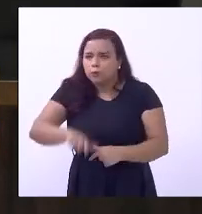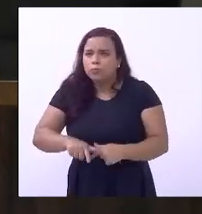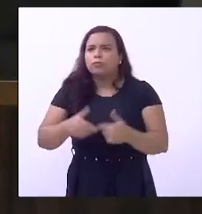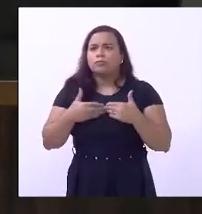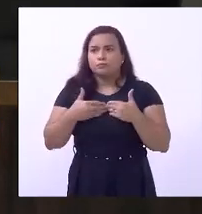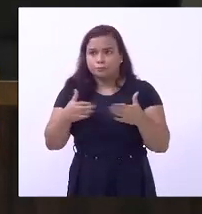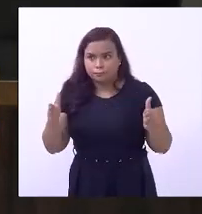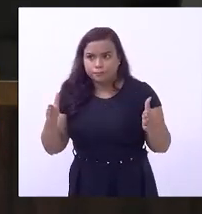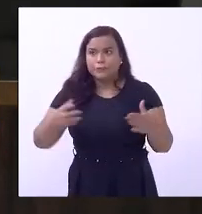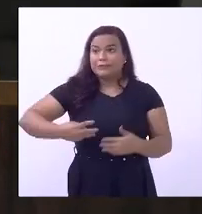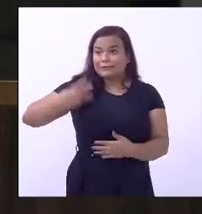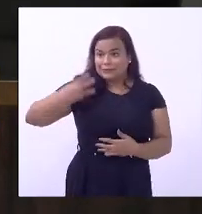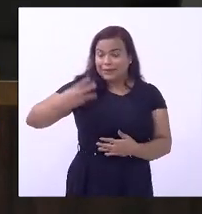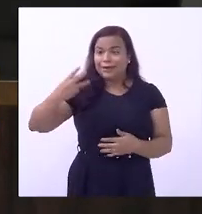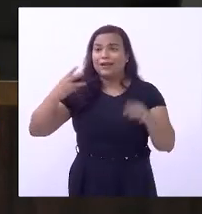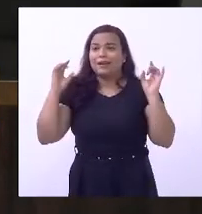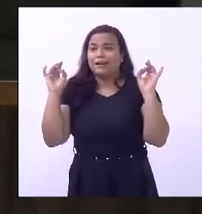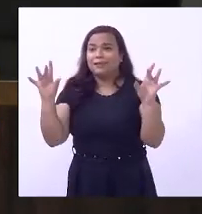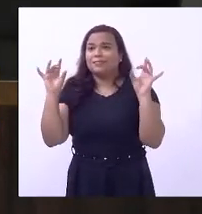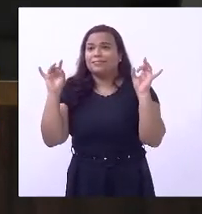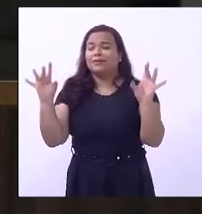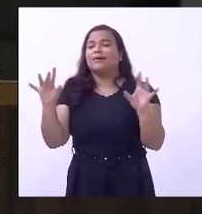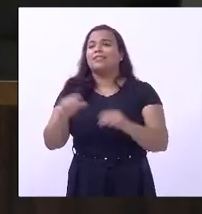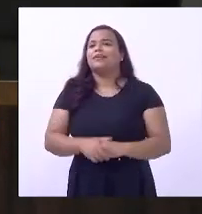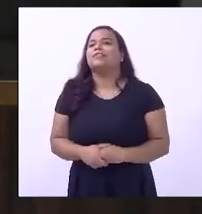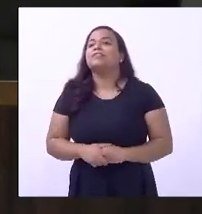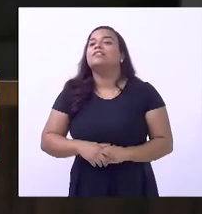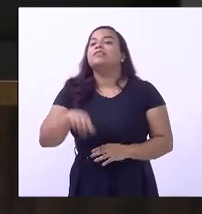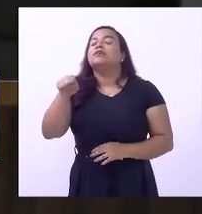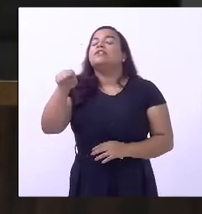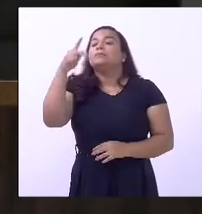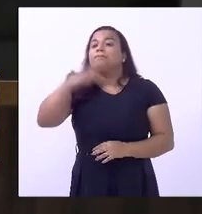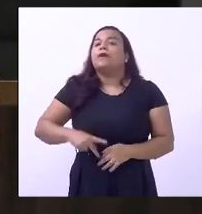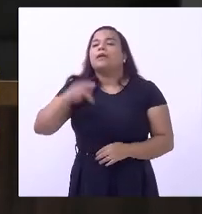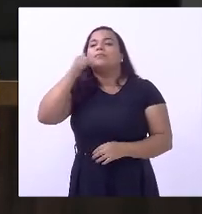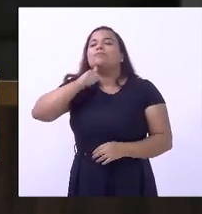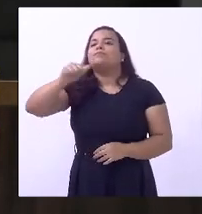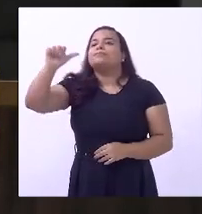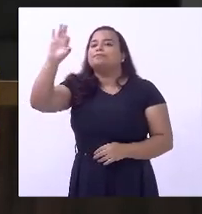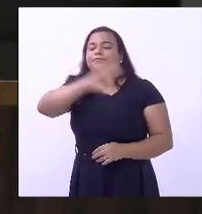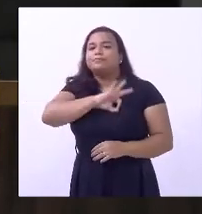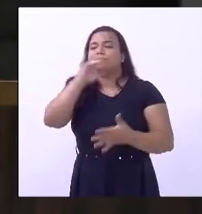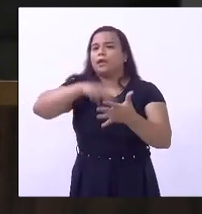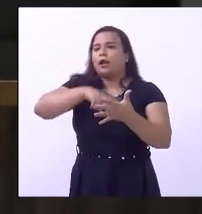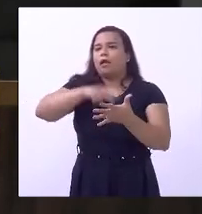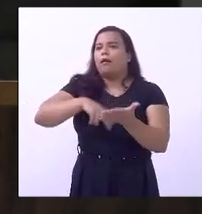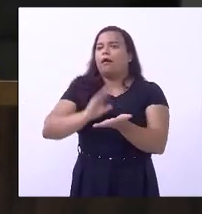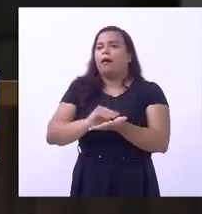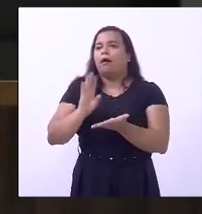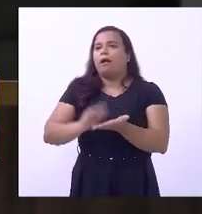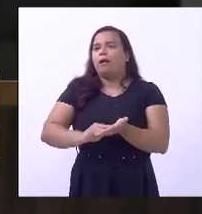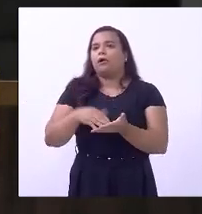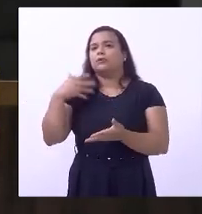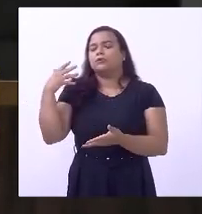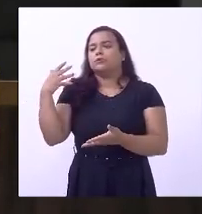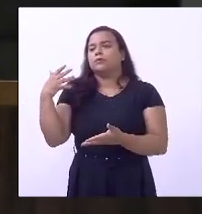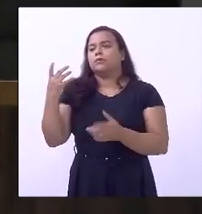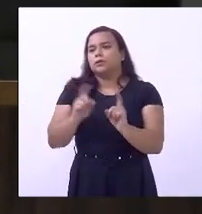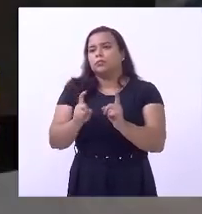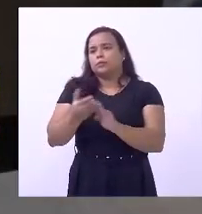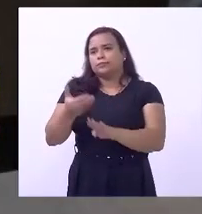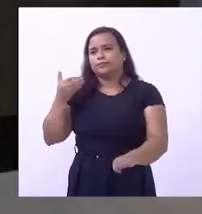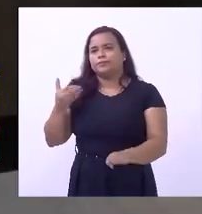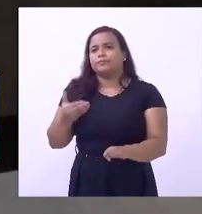aberta a terceira sessão extraordinária do dia. A presidência convida a deputada Marta Rocha a fazer a leitura da ata da sessão anterior. A